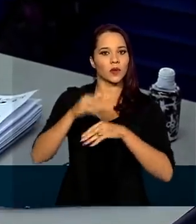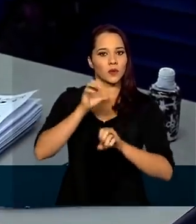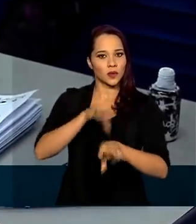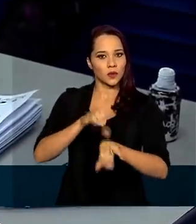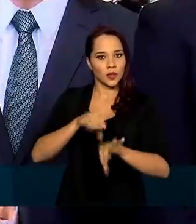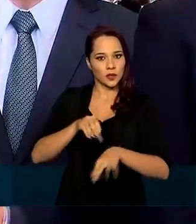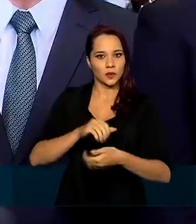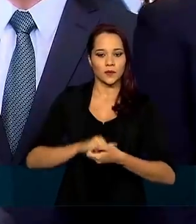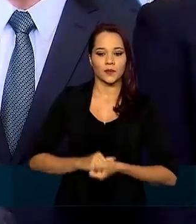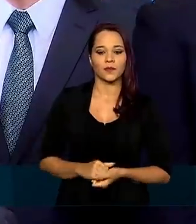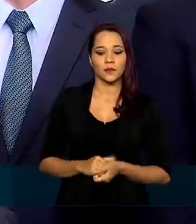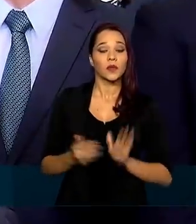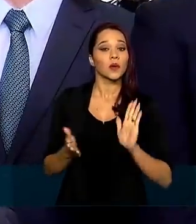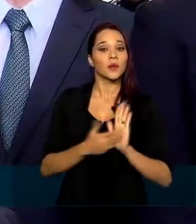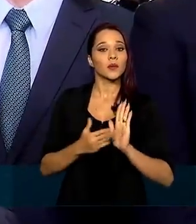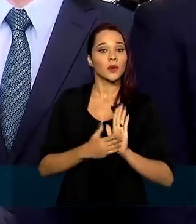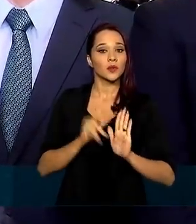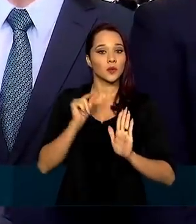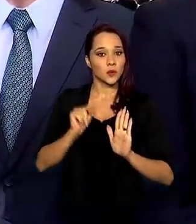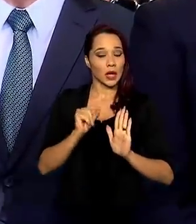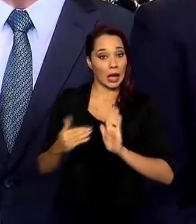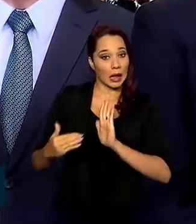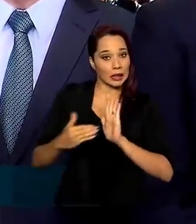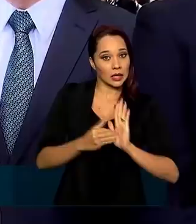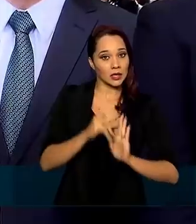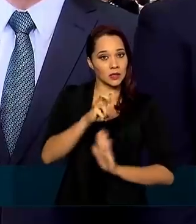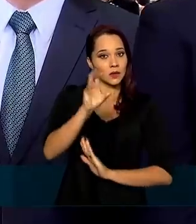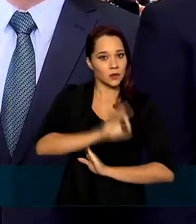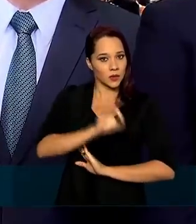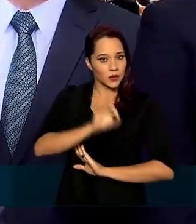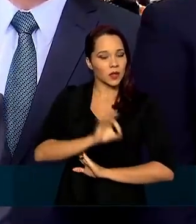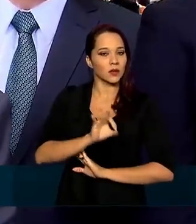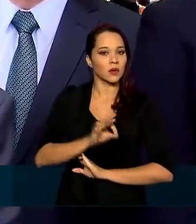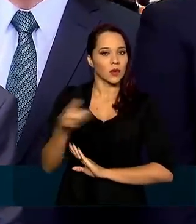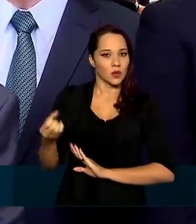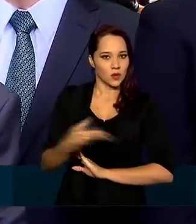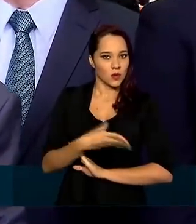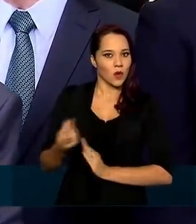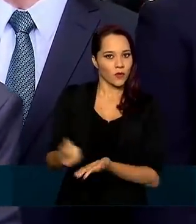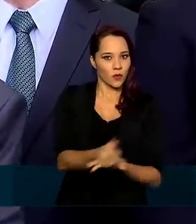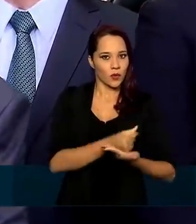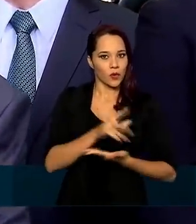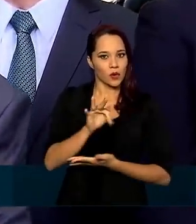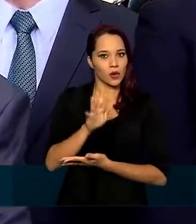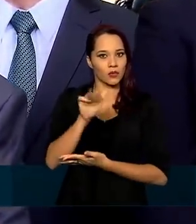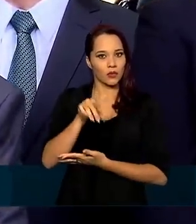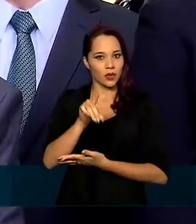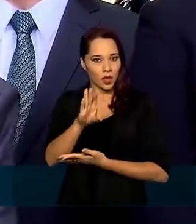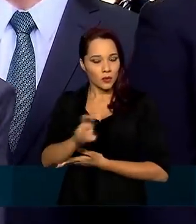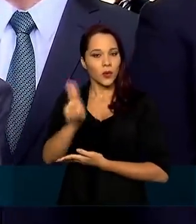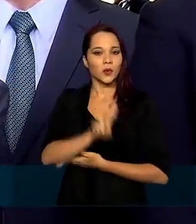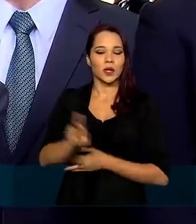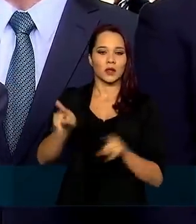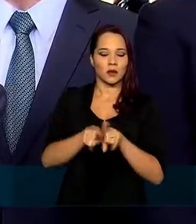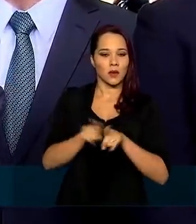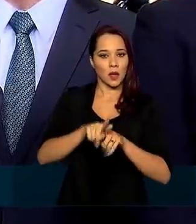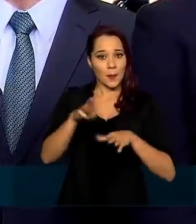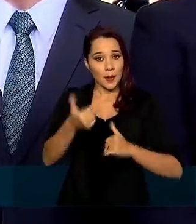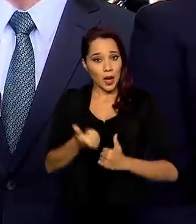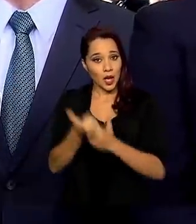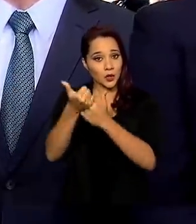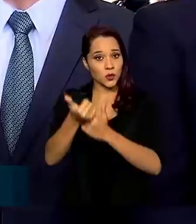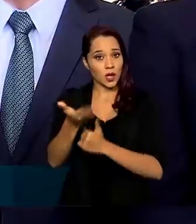Educação Básica. A proposta é que em até 5% do novo recurso do Fundeb seja utilizado também para ajudar